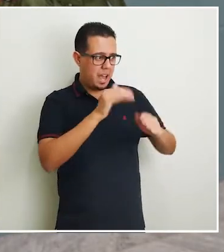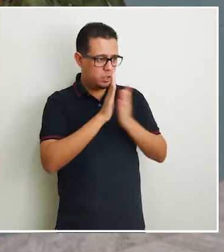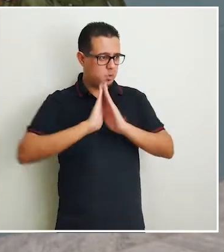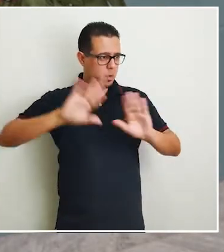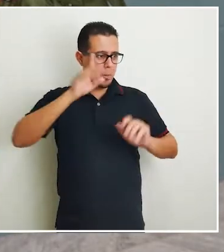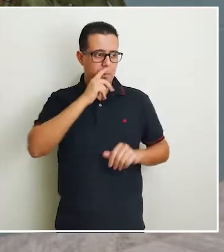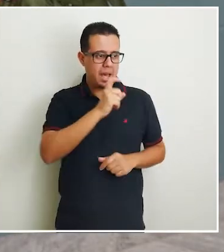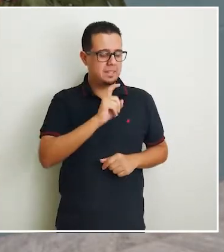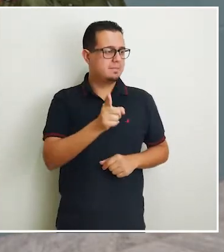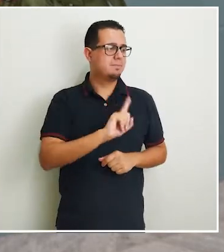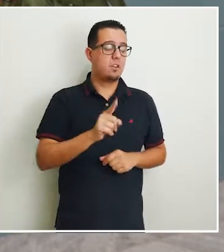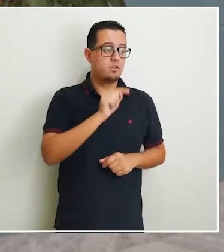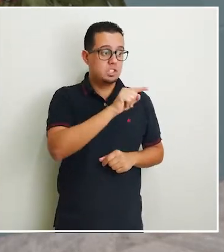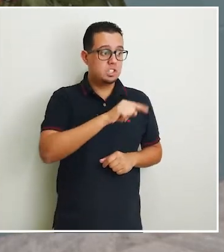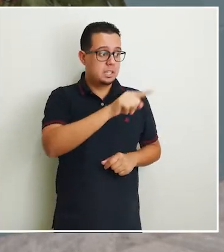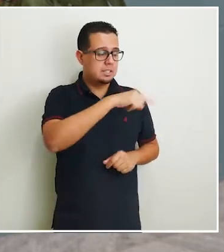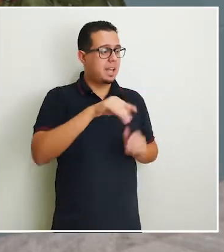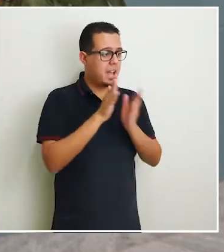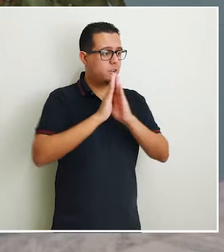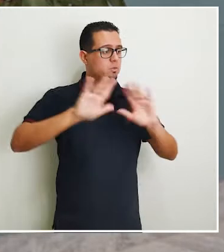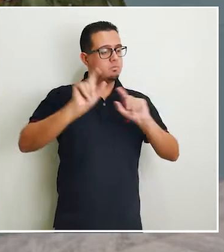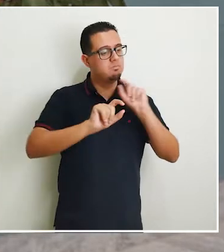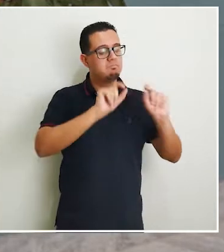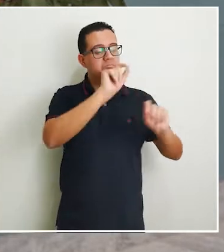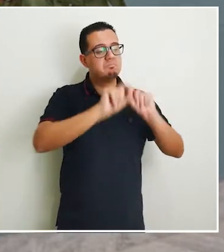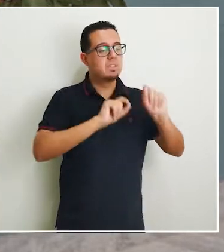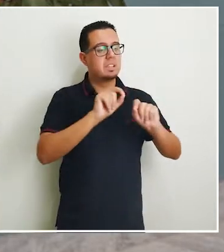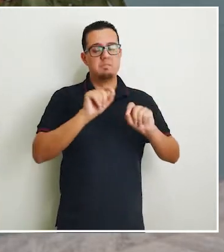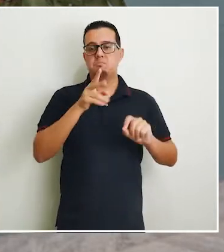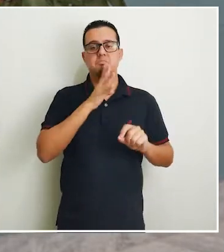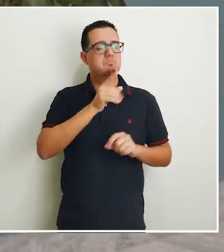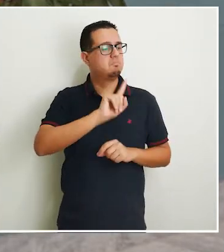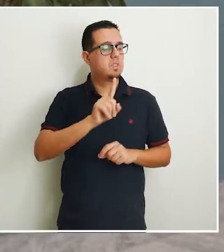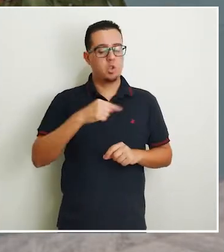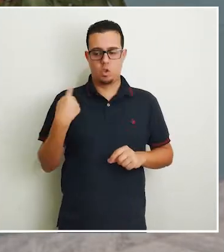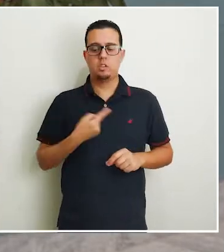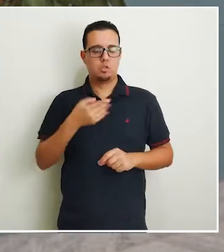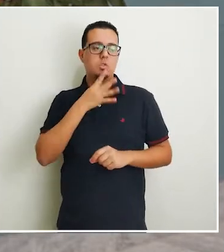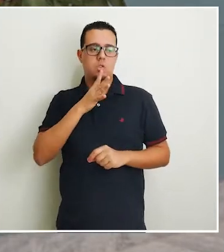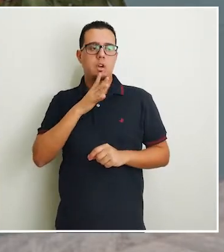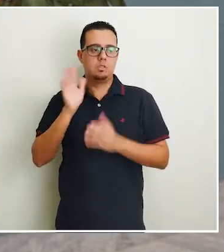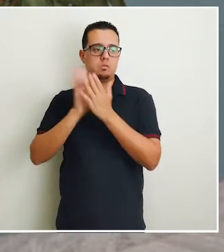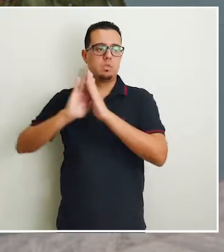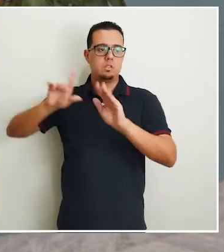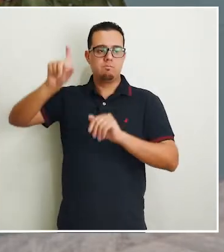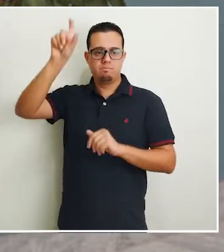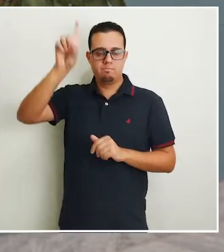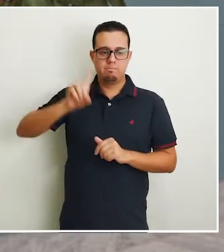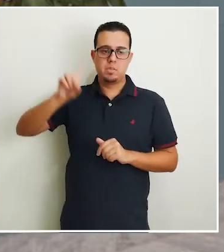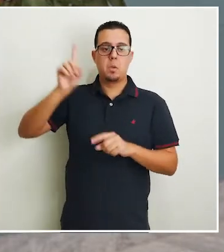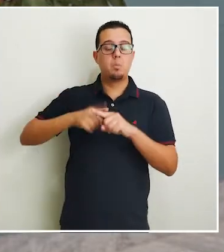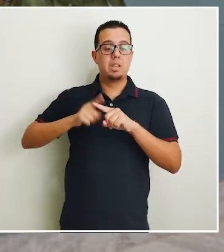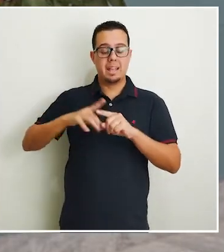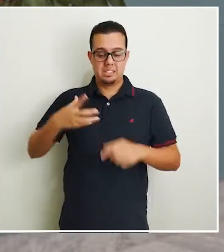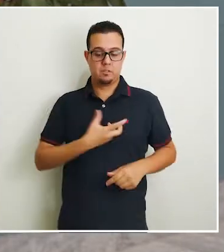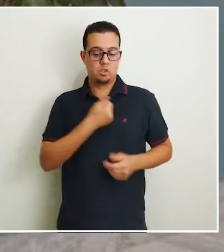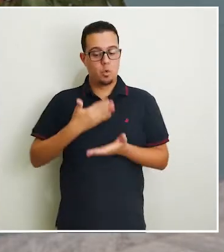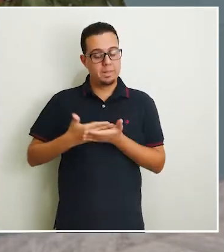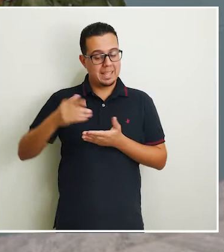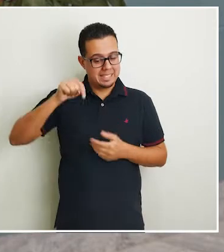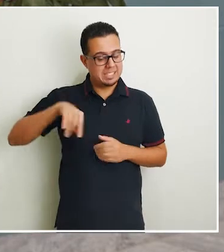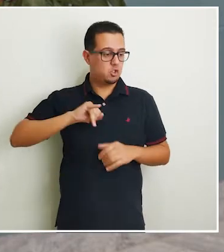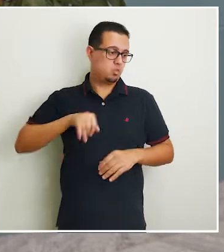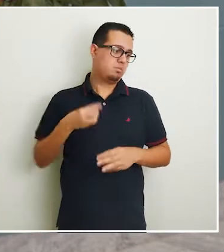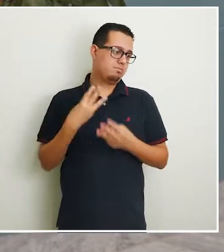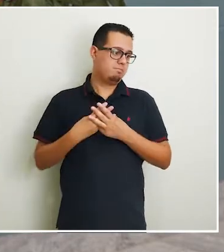Pai. Vós adorais o que não conheceis, nós adoramos o que conhecemos, porque a salvação vem dos judeus. Mas vem